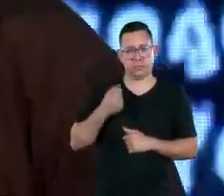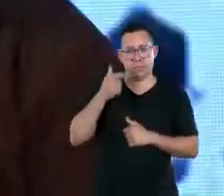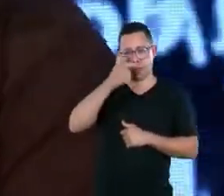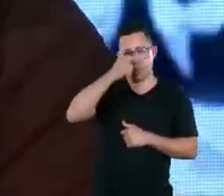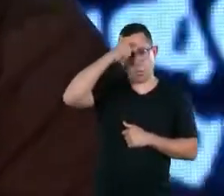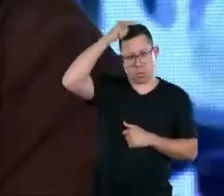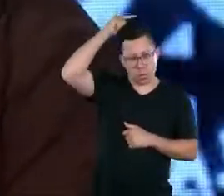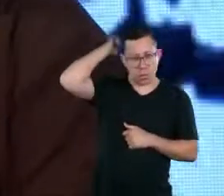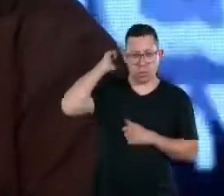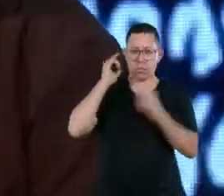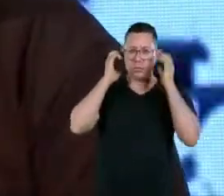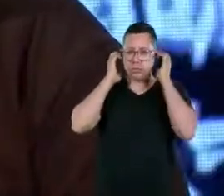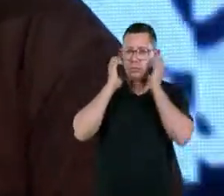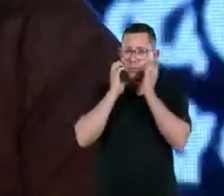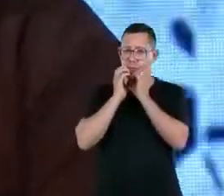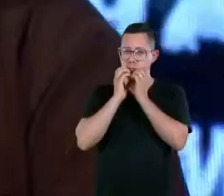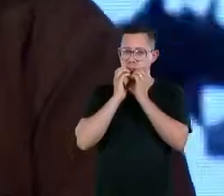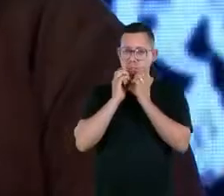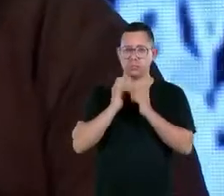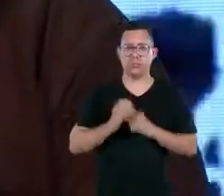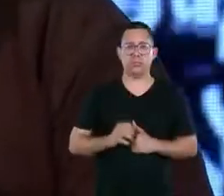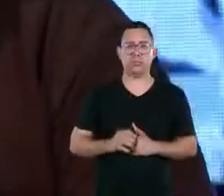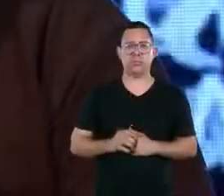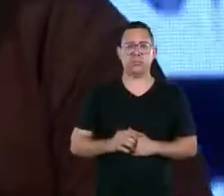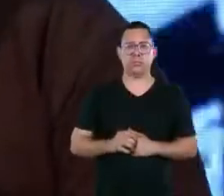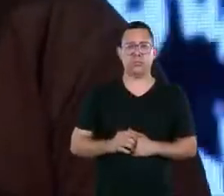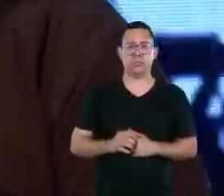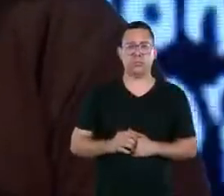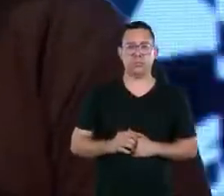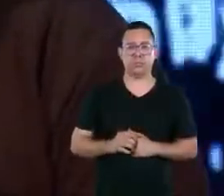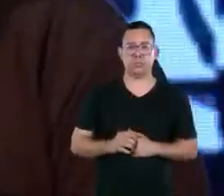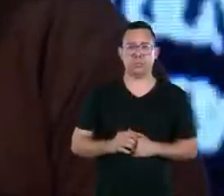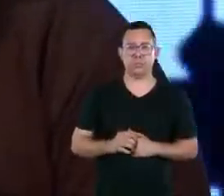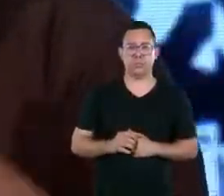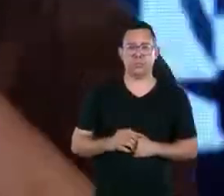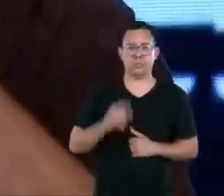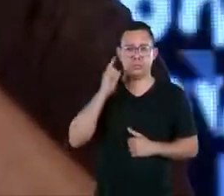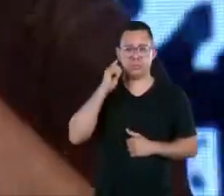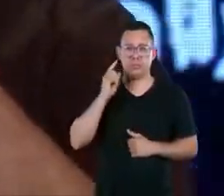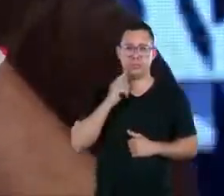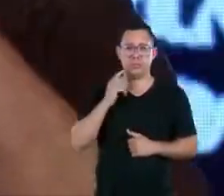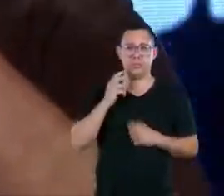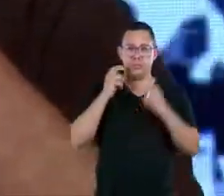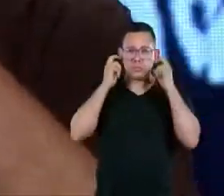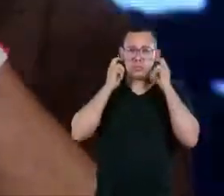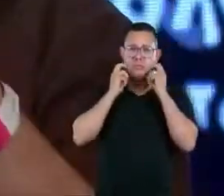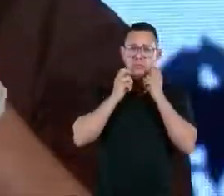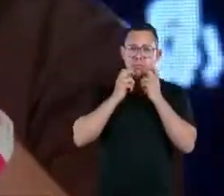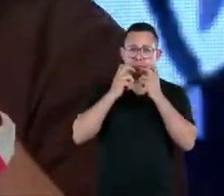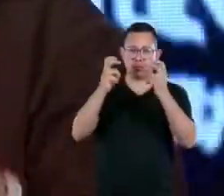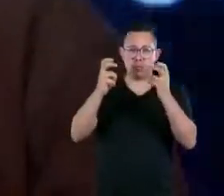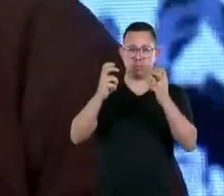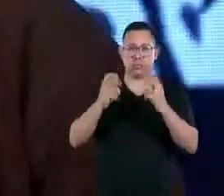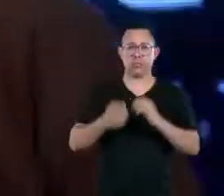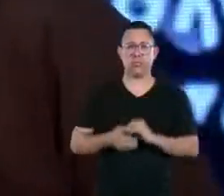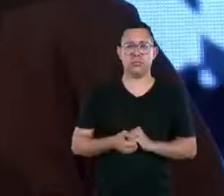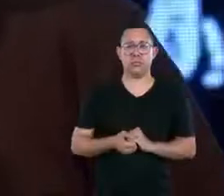careca, de barba, batizado pela comunidade surda de Barbudo que